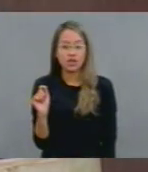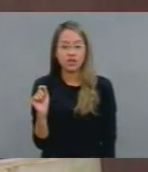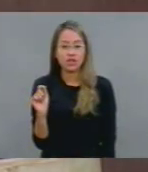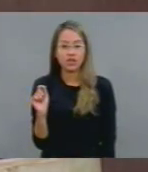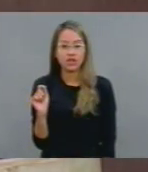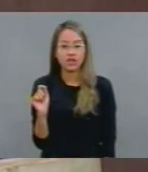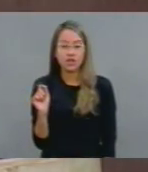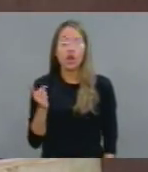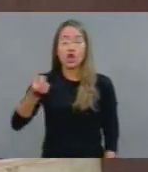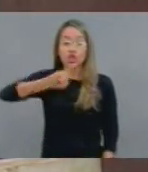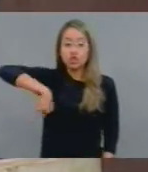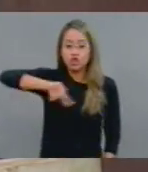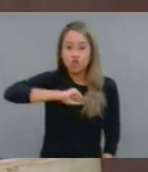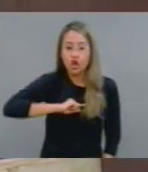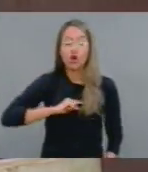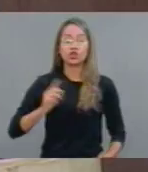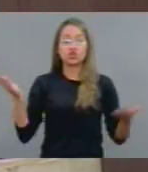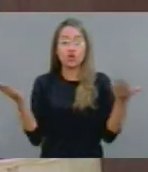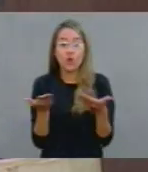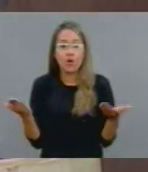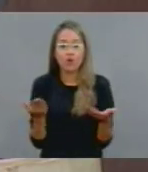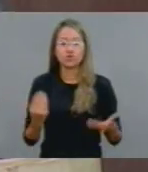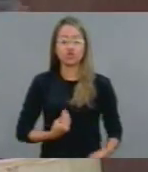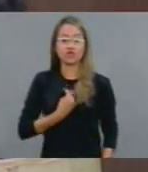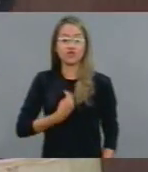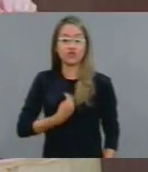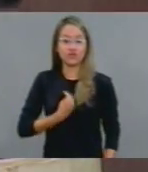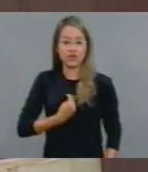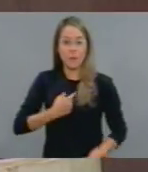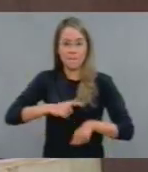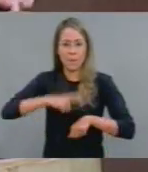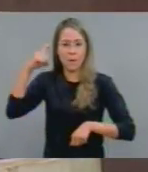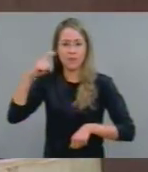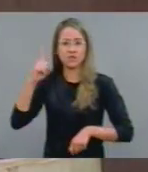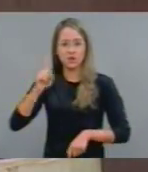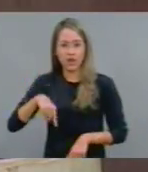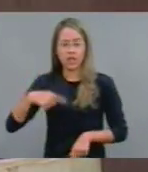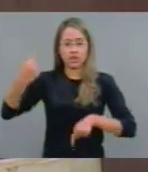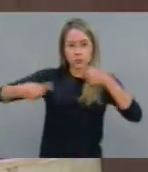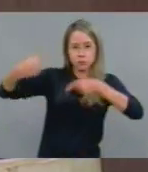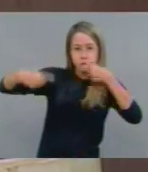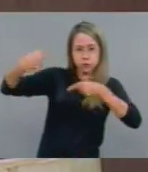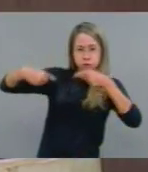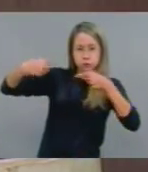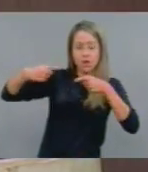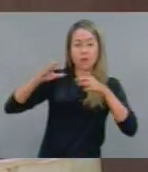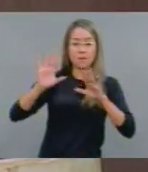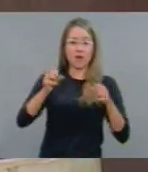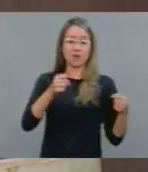Compreenderem que o que nós estamos a viver é uma disputa dura do poder.